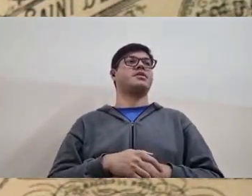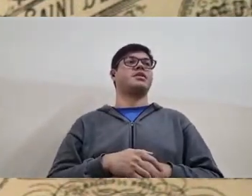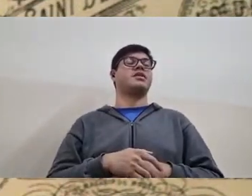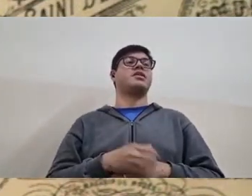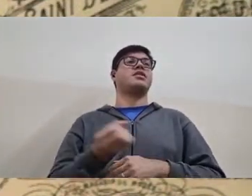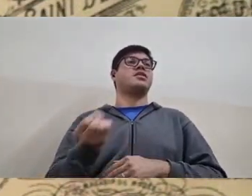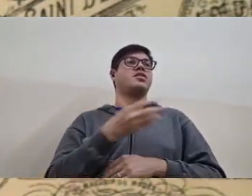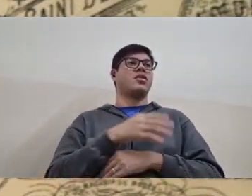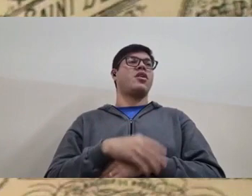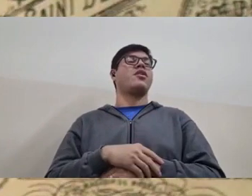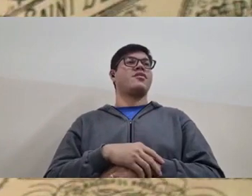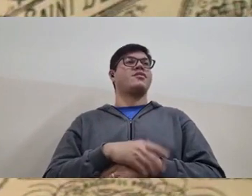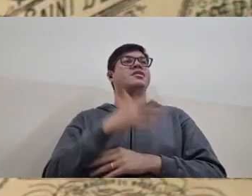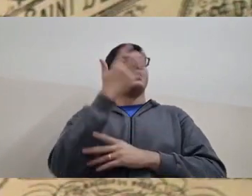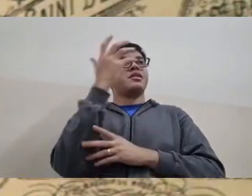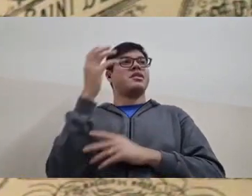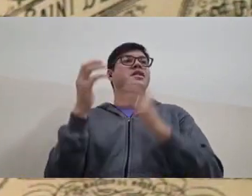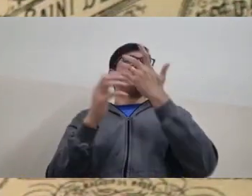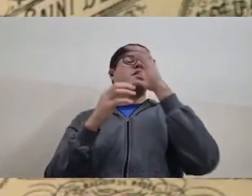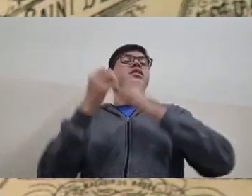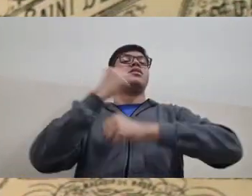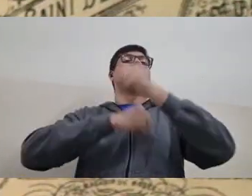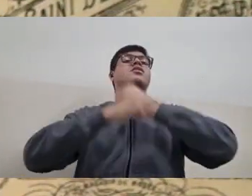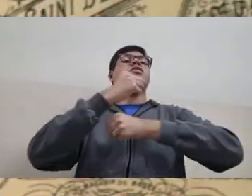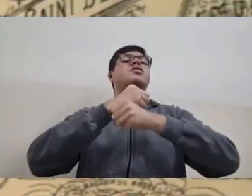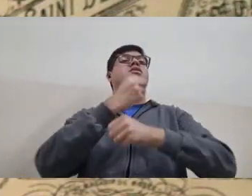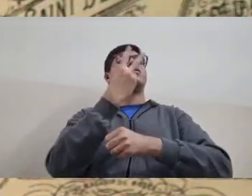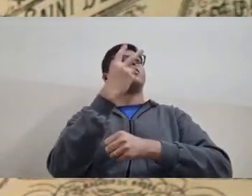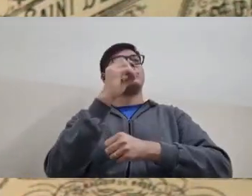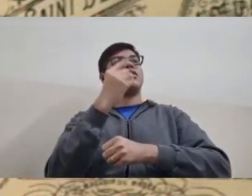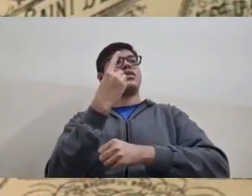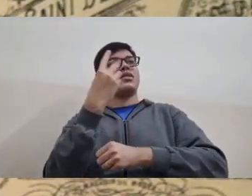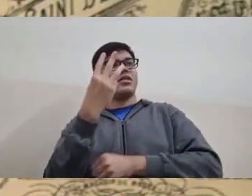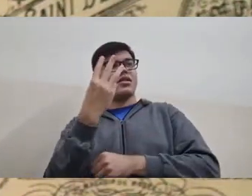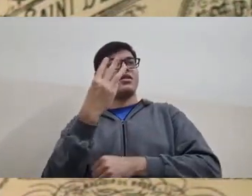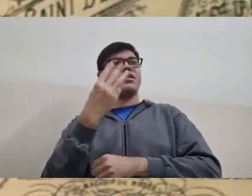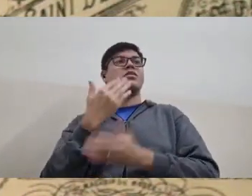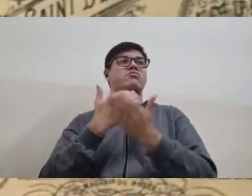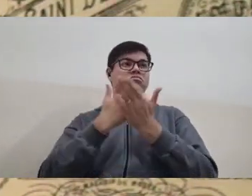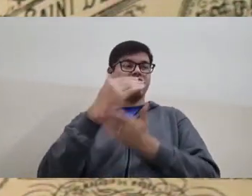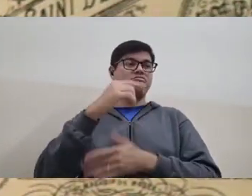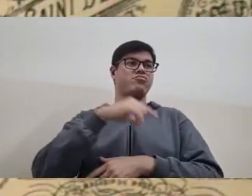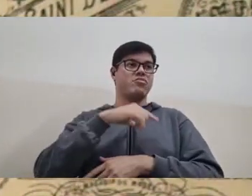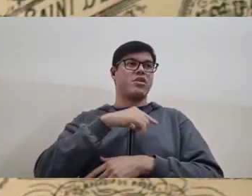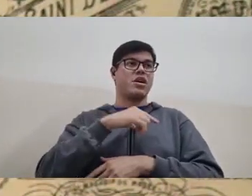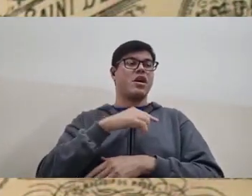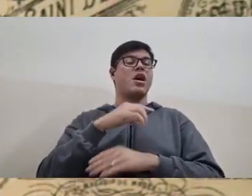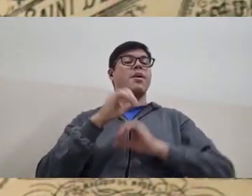Tem uma coisa nova, né? Esse IPTU sustentável vem desde 2013, mas a gente fez uma